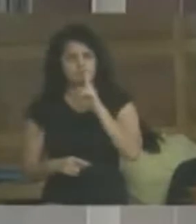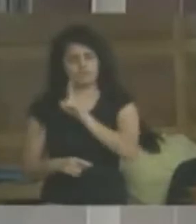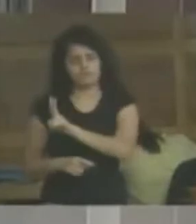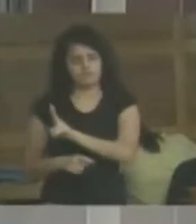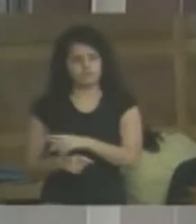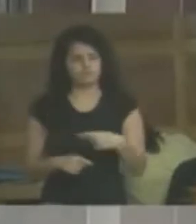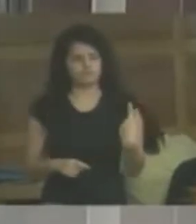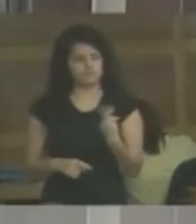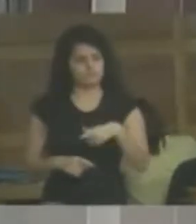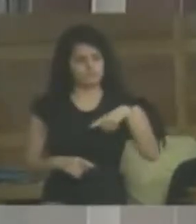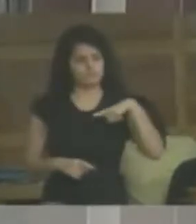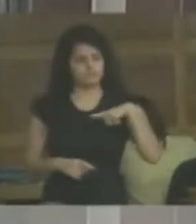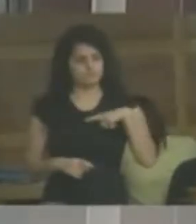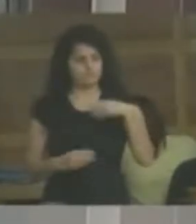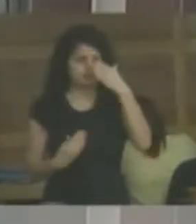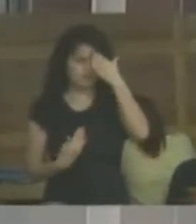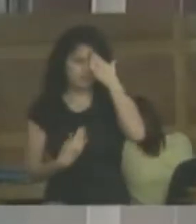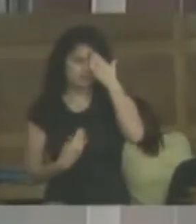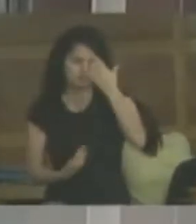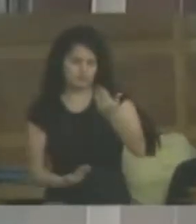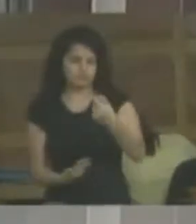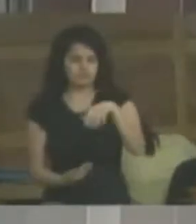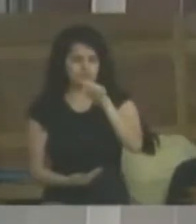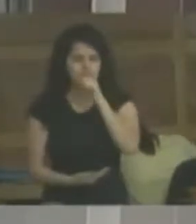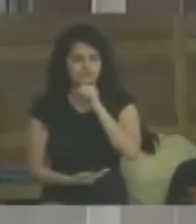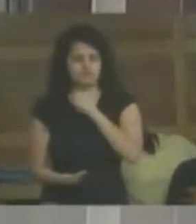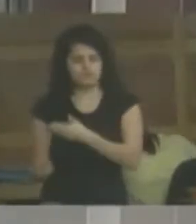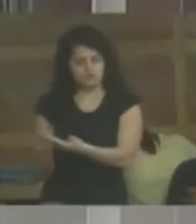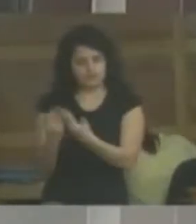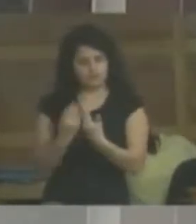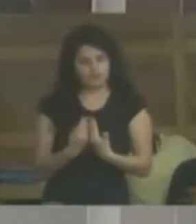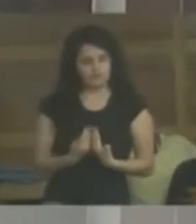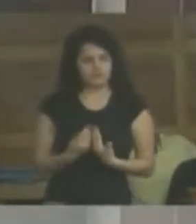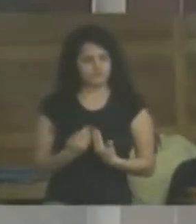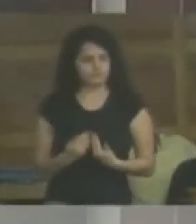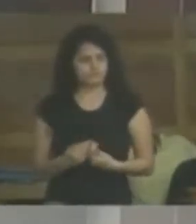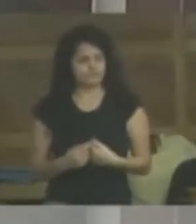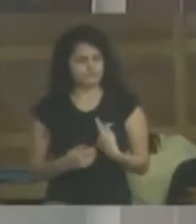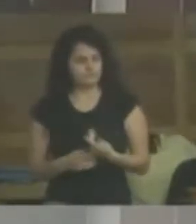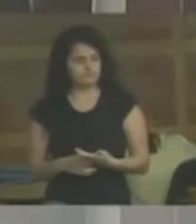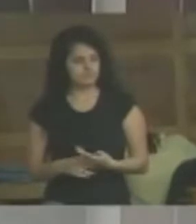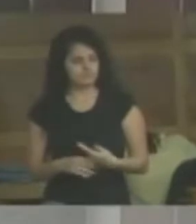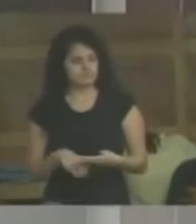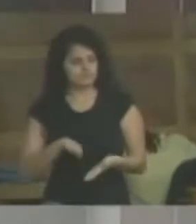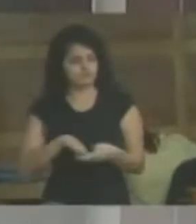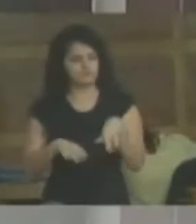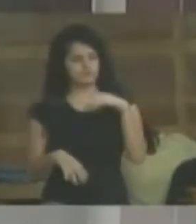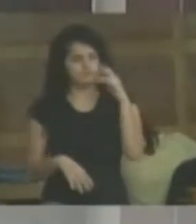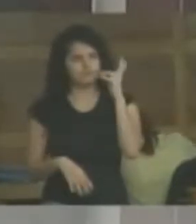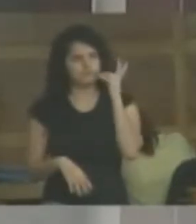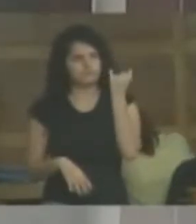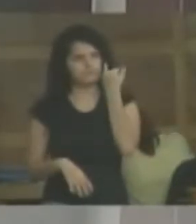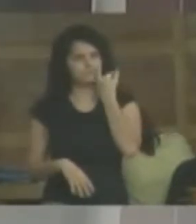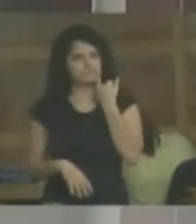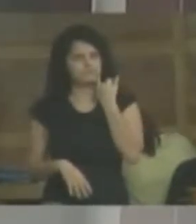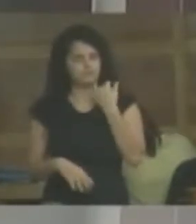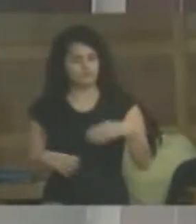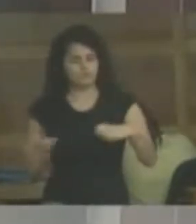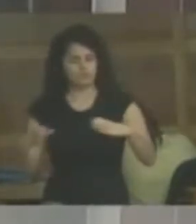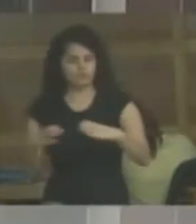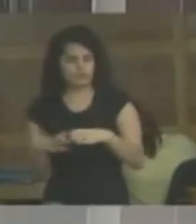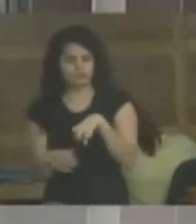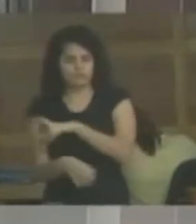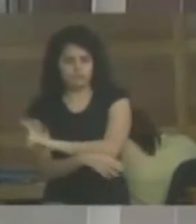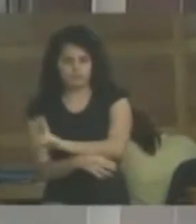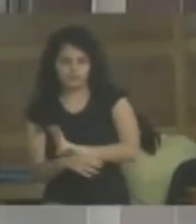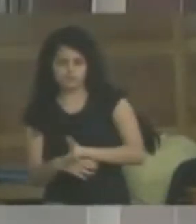temos sim que agradecer essa senhora que veio aqui, e daqui nós tirarmos, vereadora Jane, uma comissão para visitar o